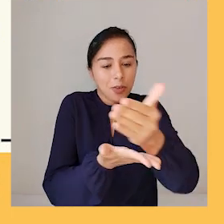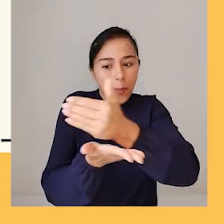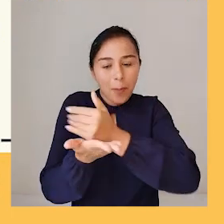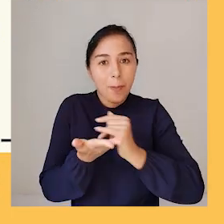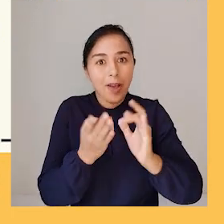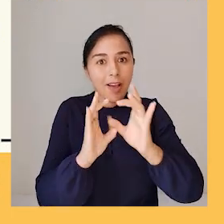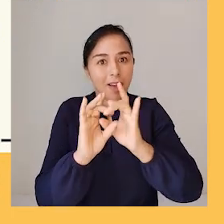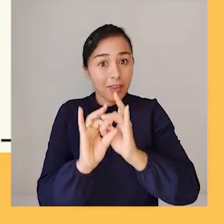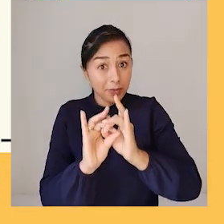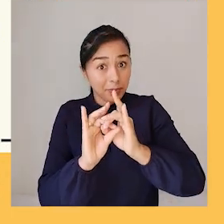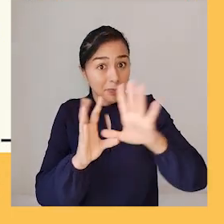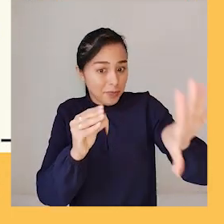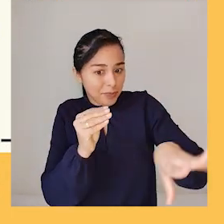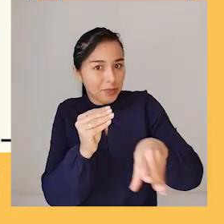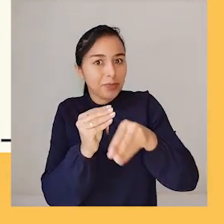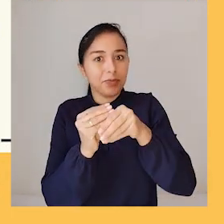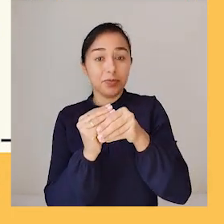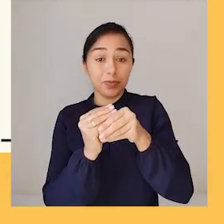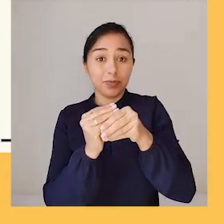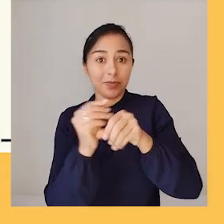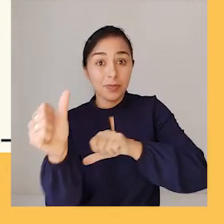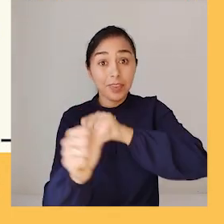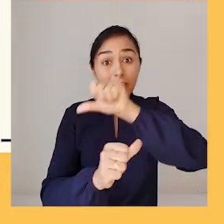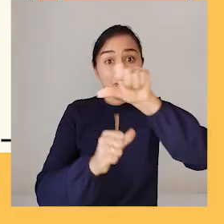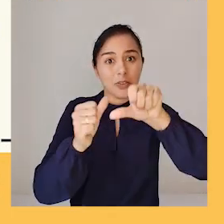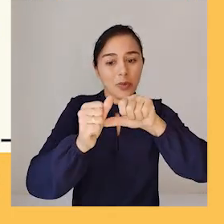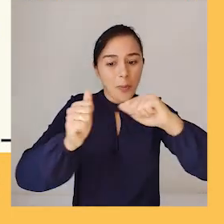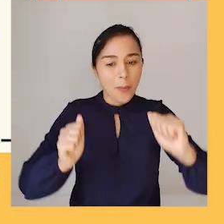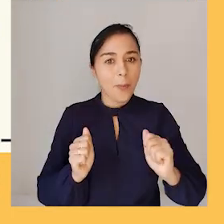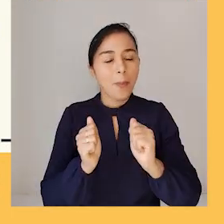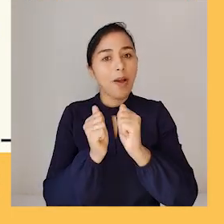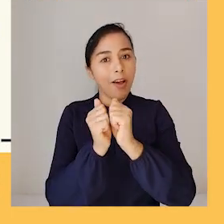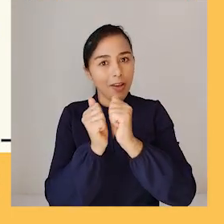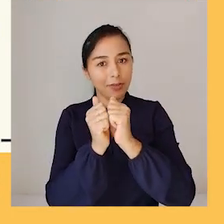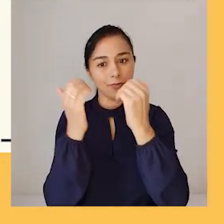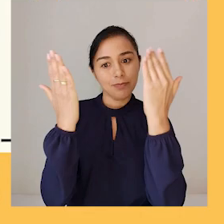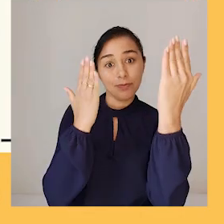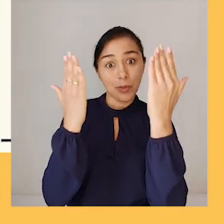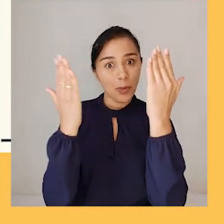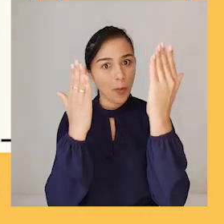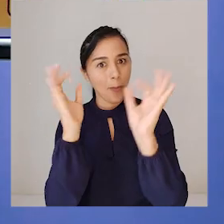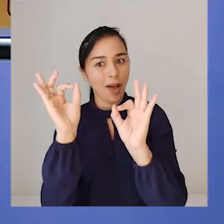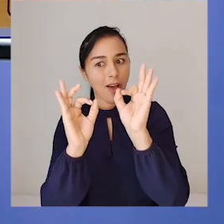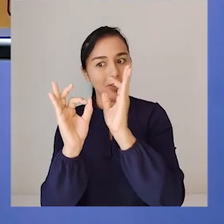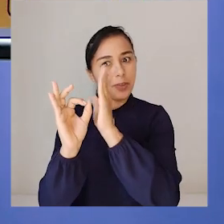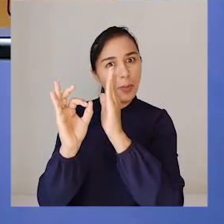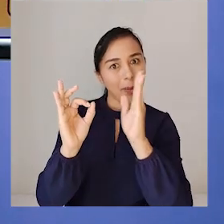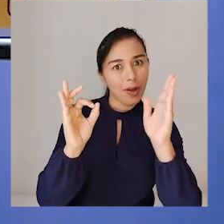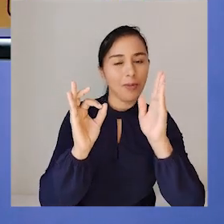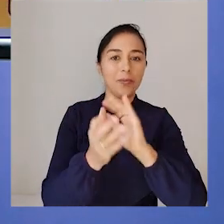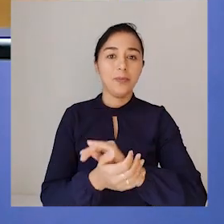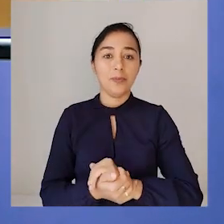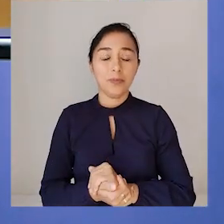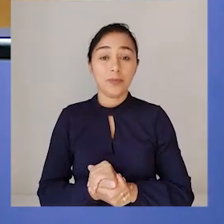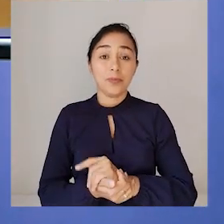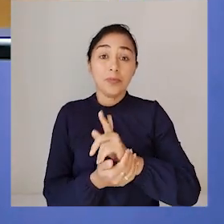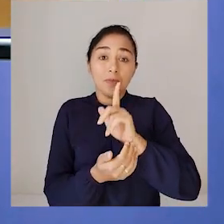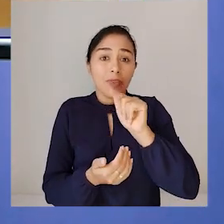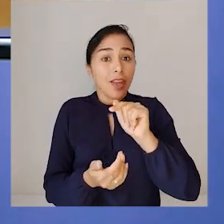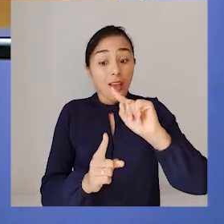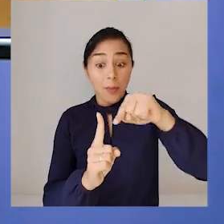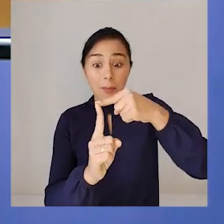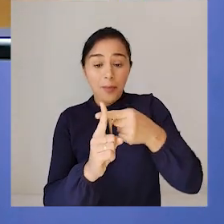reunir, acrescentar, transformar, juntar, comparar e ordenar. É uma das 4